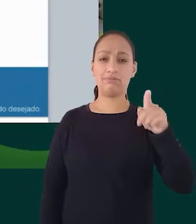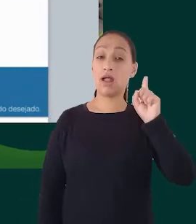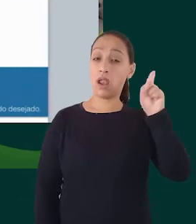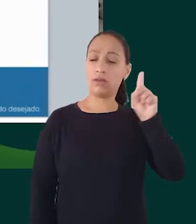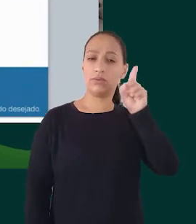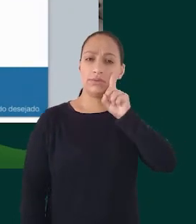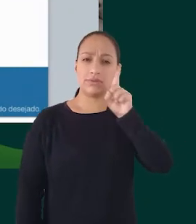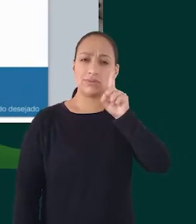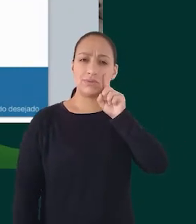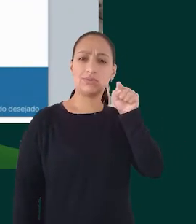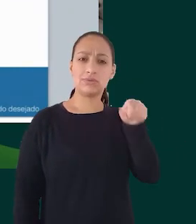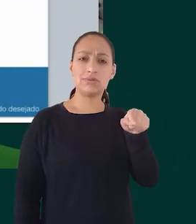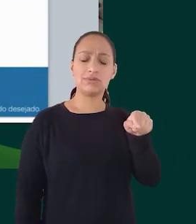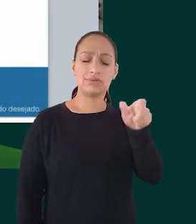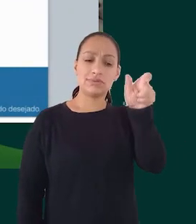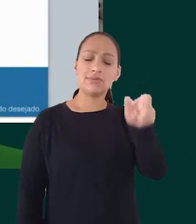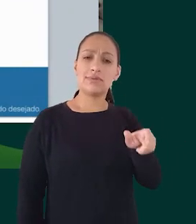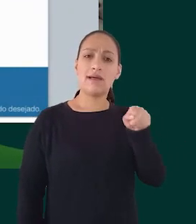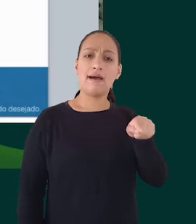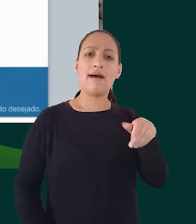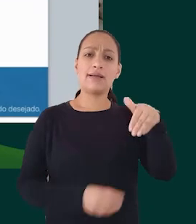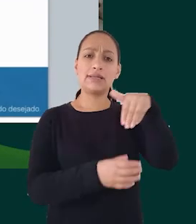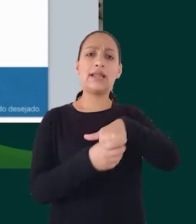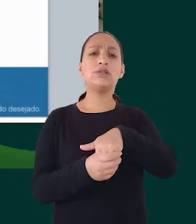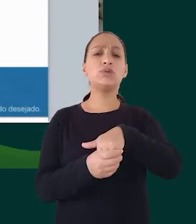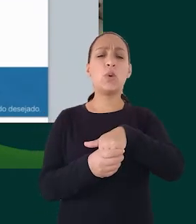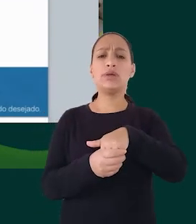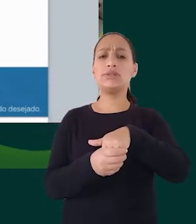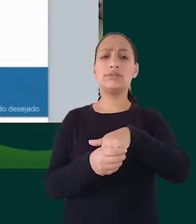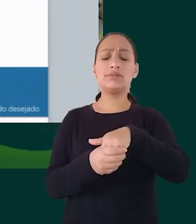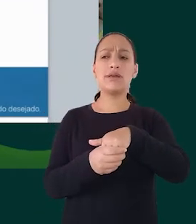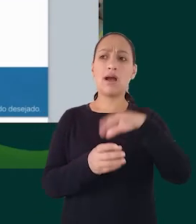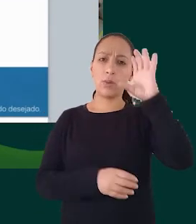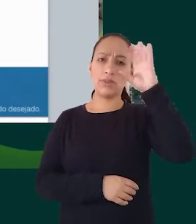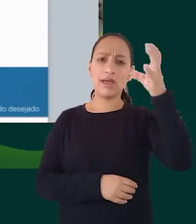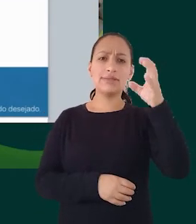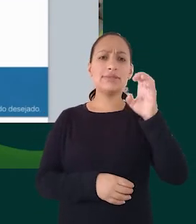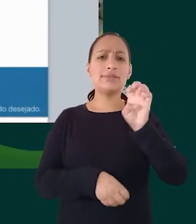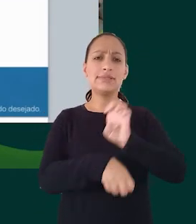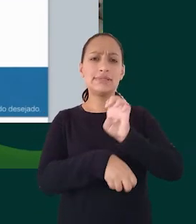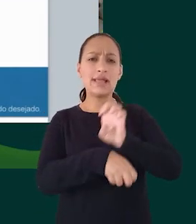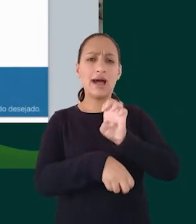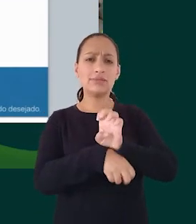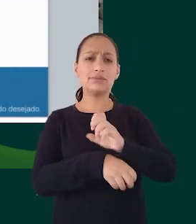Nos Estados Unidos, as eleições acontecem por estados, né? São os